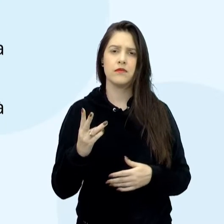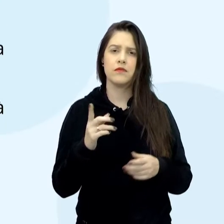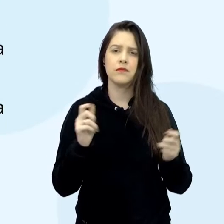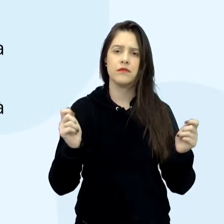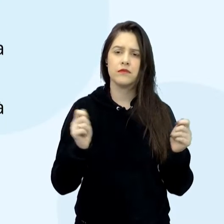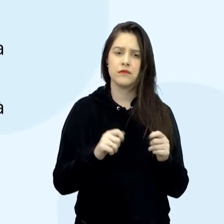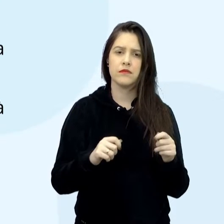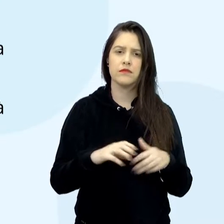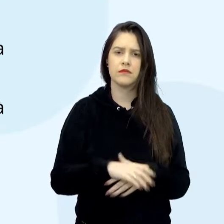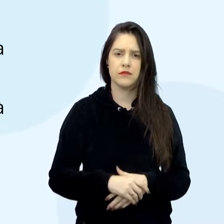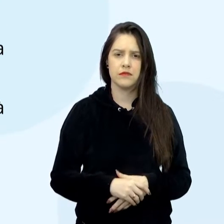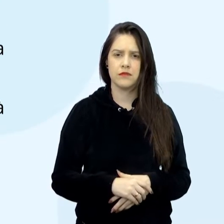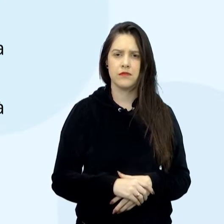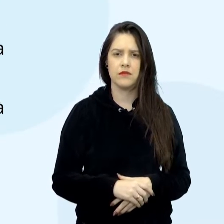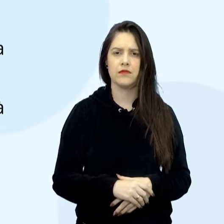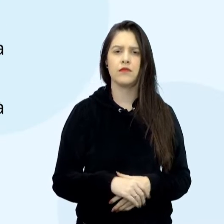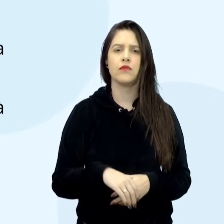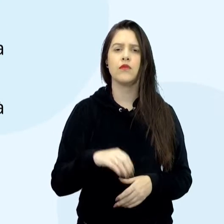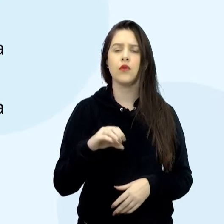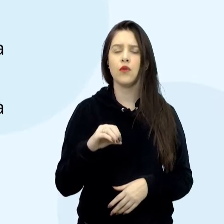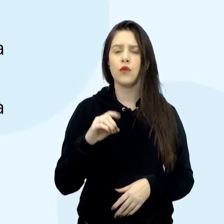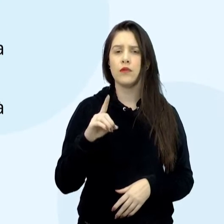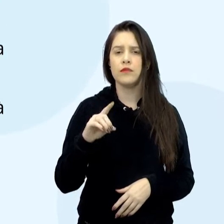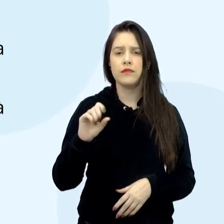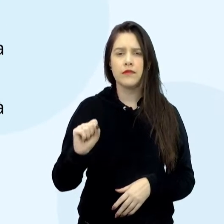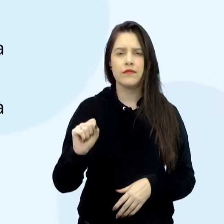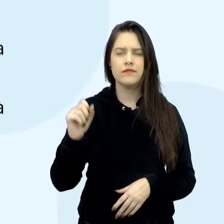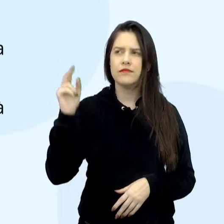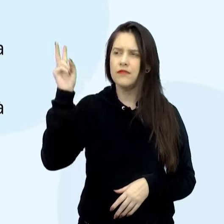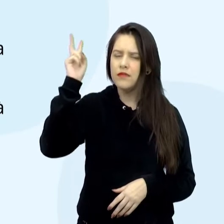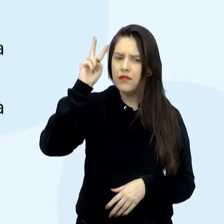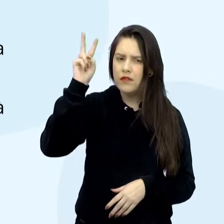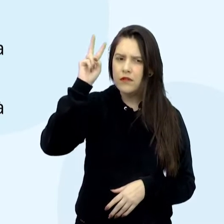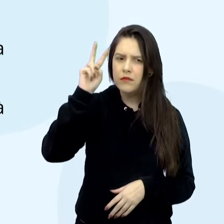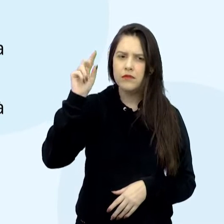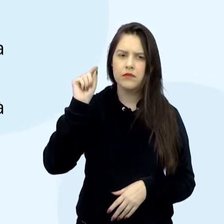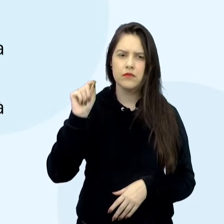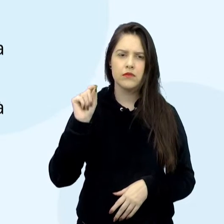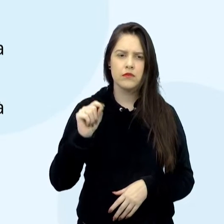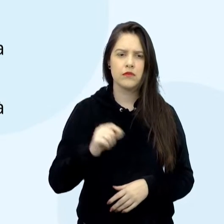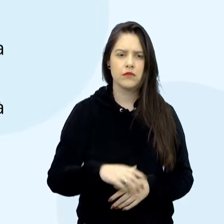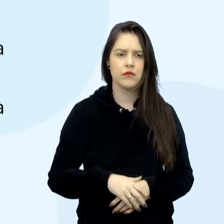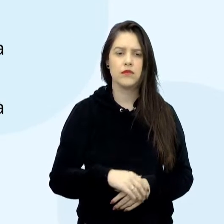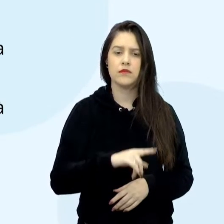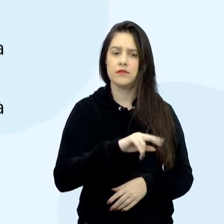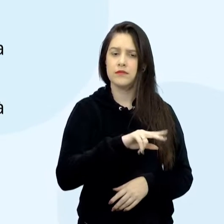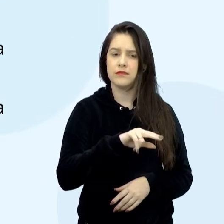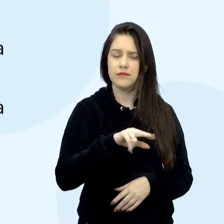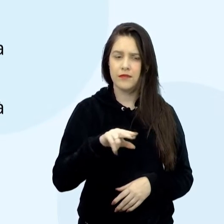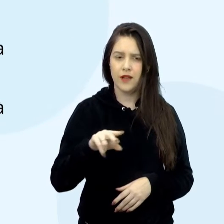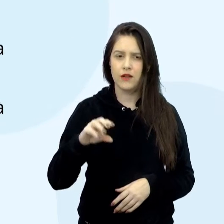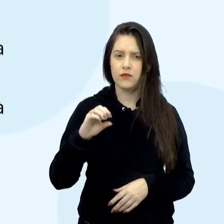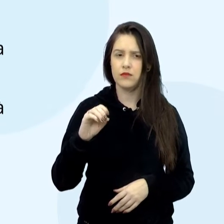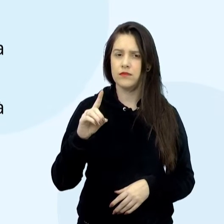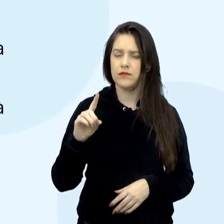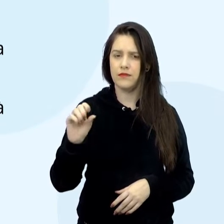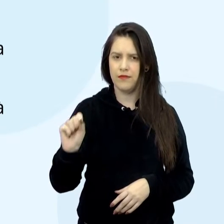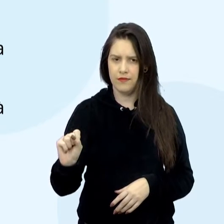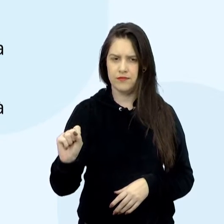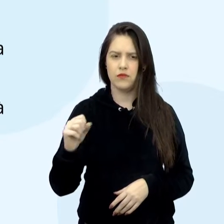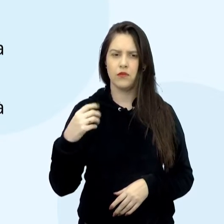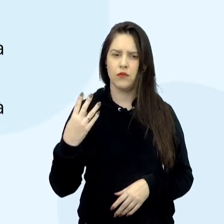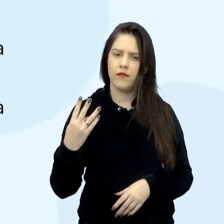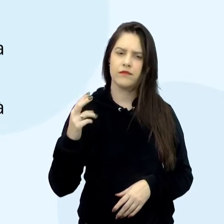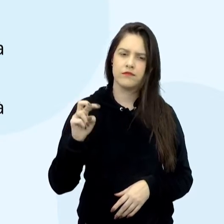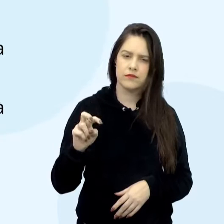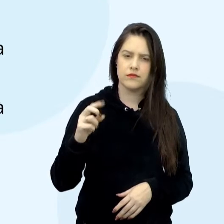anotaram? Ok, vamos lá. Relembrando as ODS, os ODS ali, eu coloquei as, gente, mas não